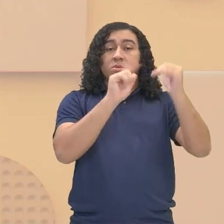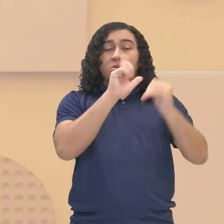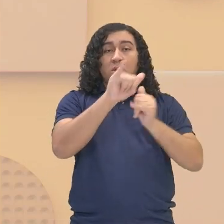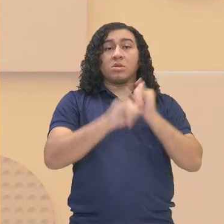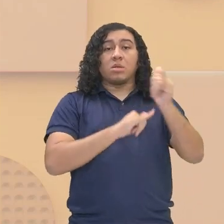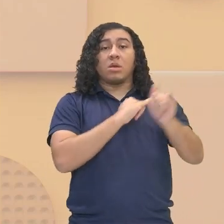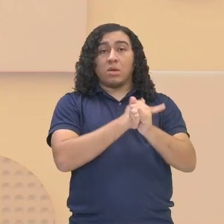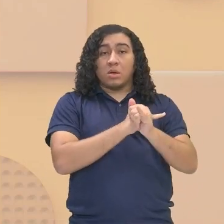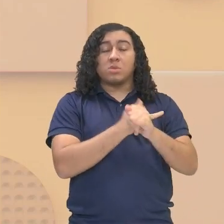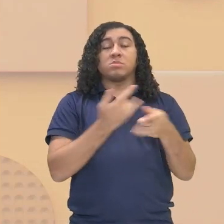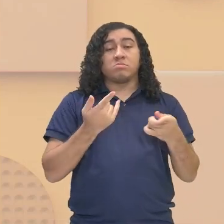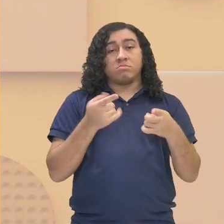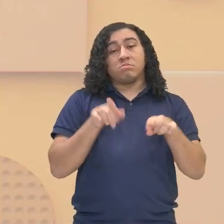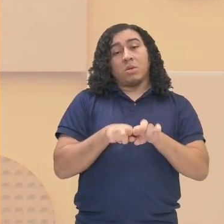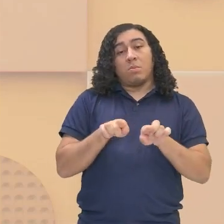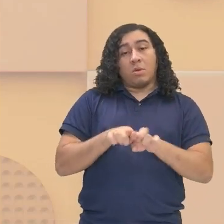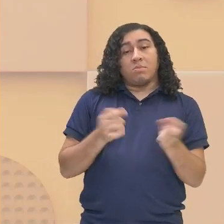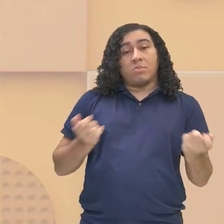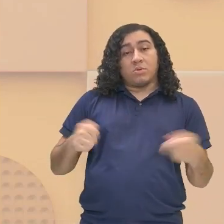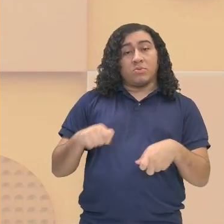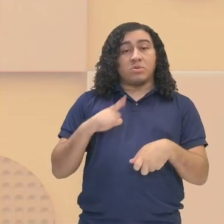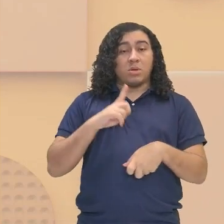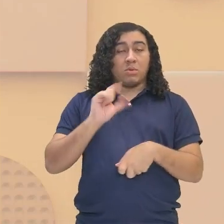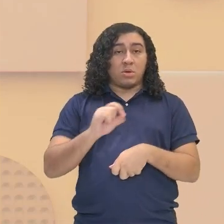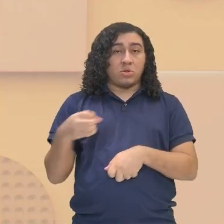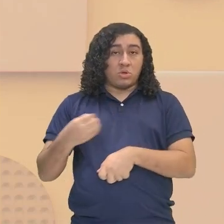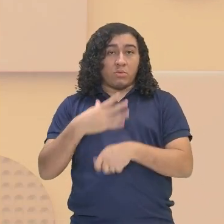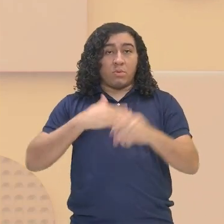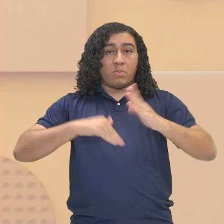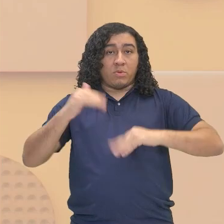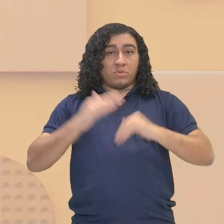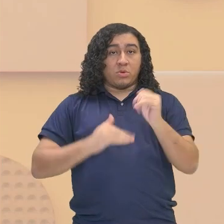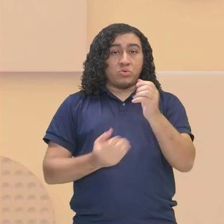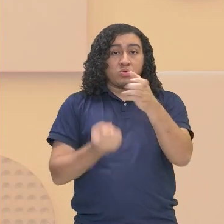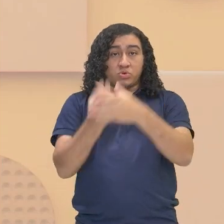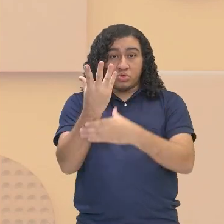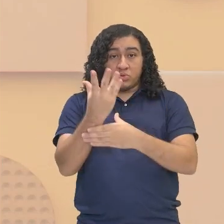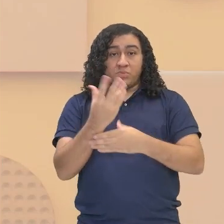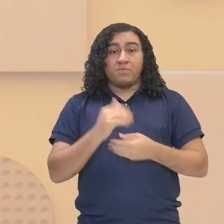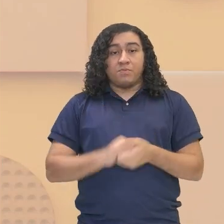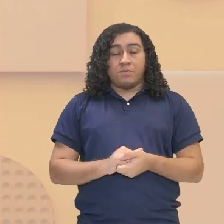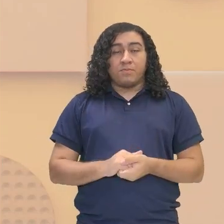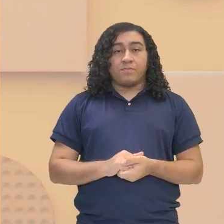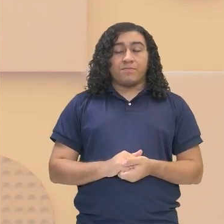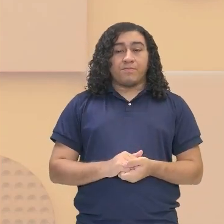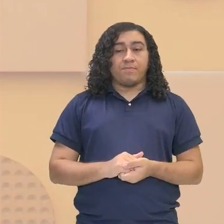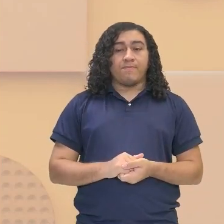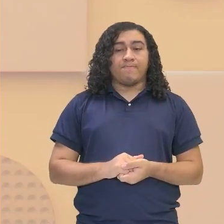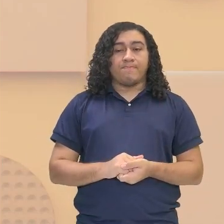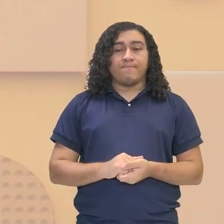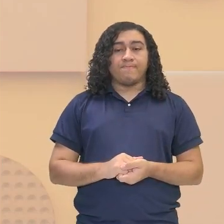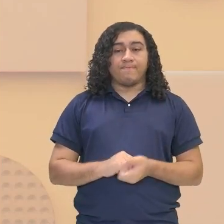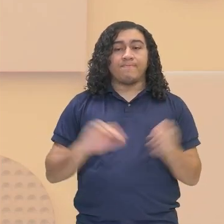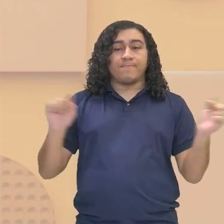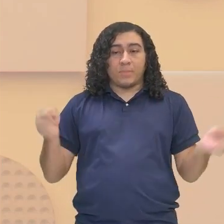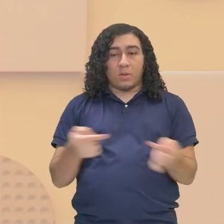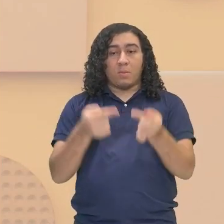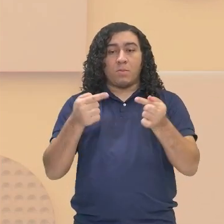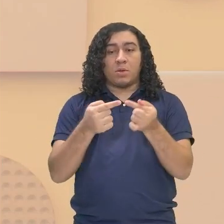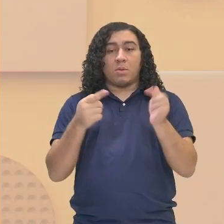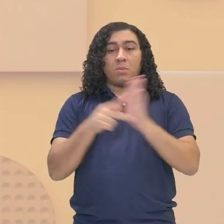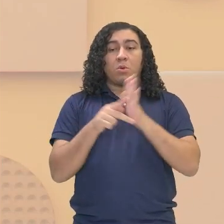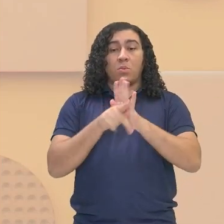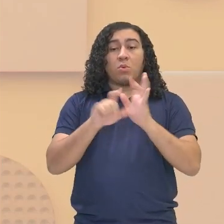mesmo? E aí, vamos ter, então, aí essas novas profissões surgindo, que fazem parte, então, tipicamente,